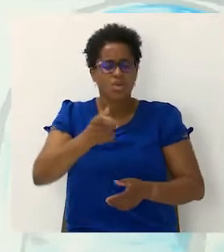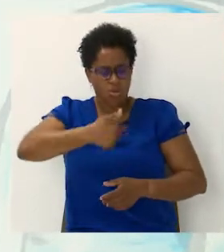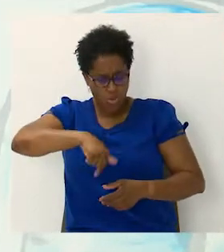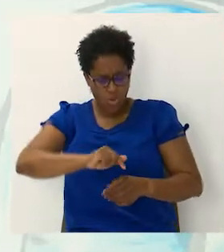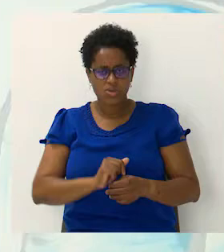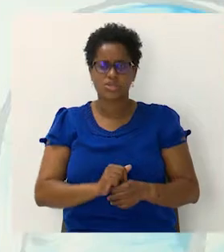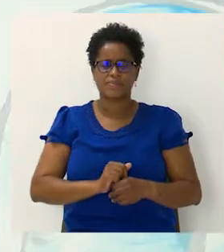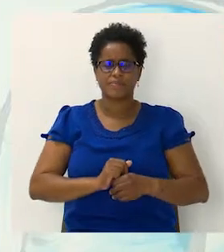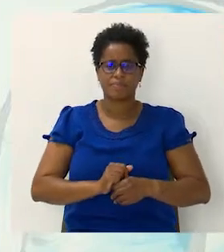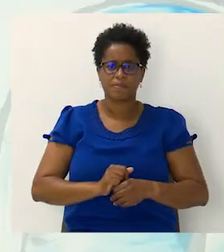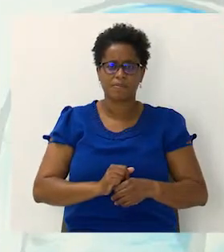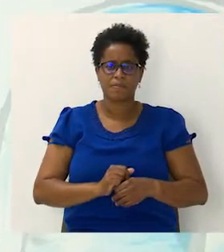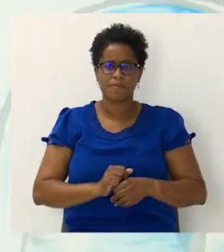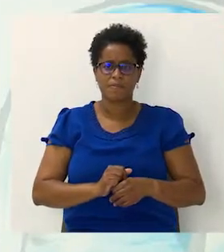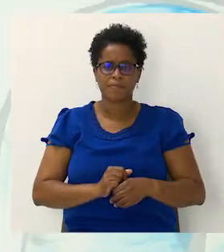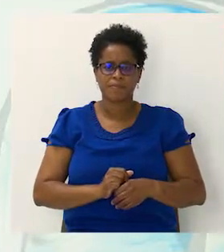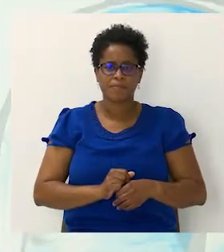Nós, ao